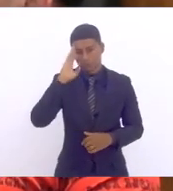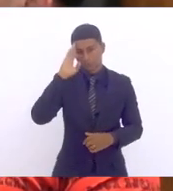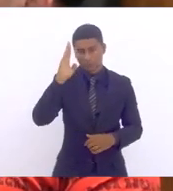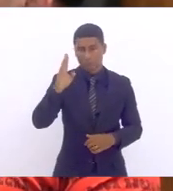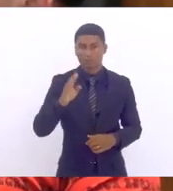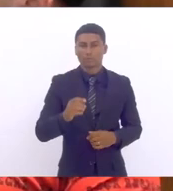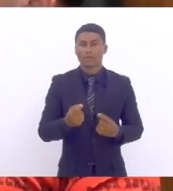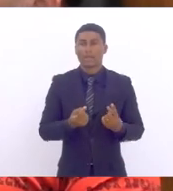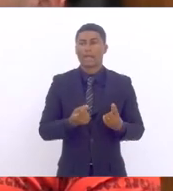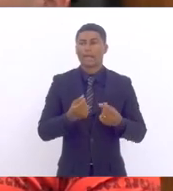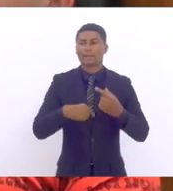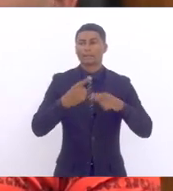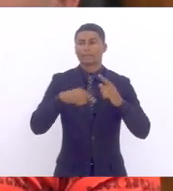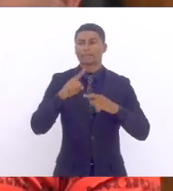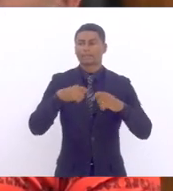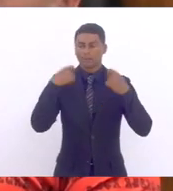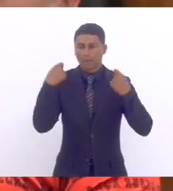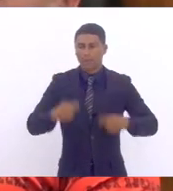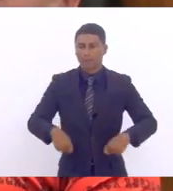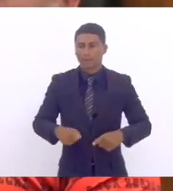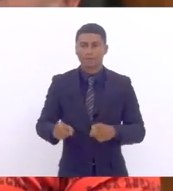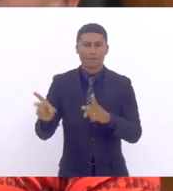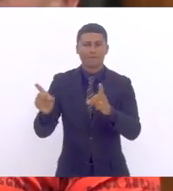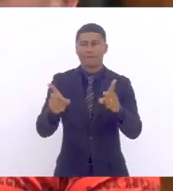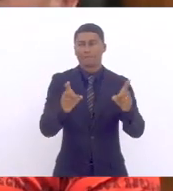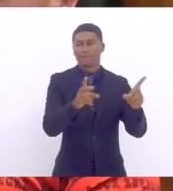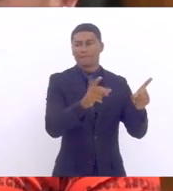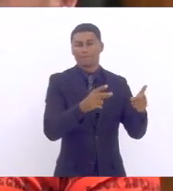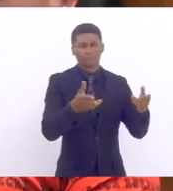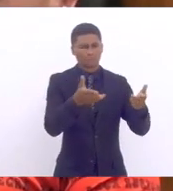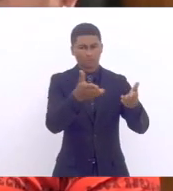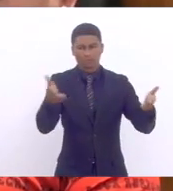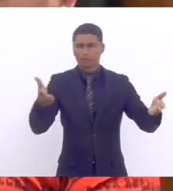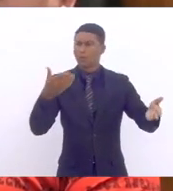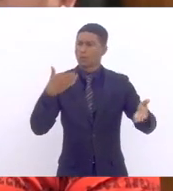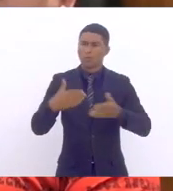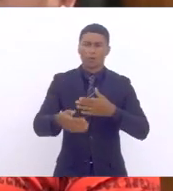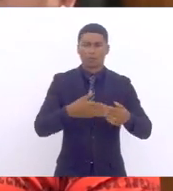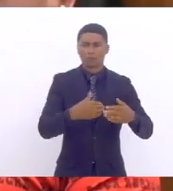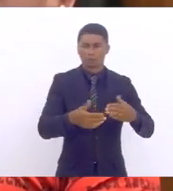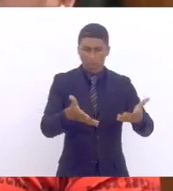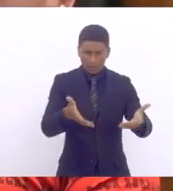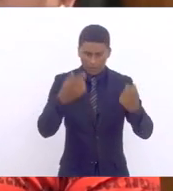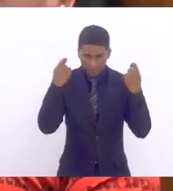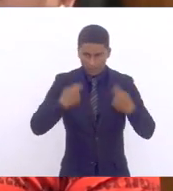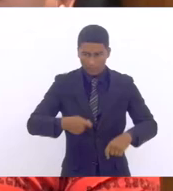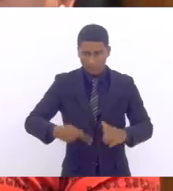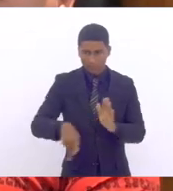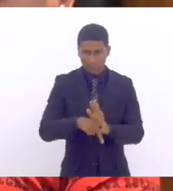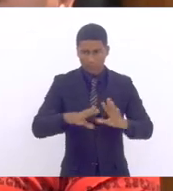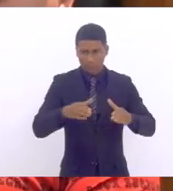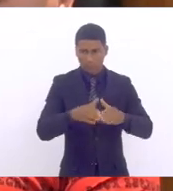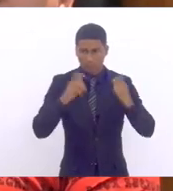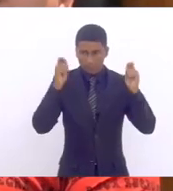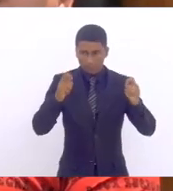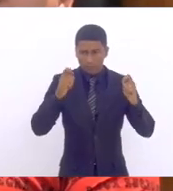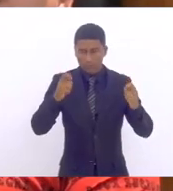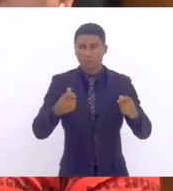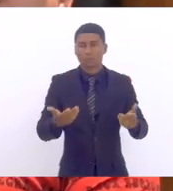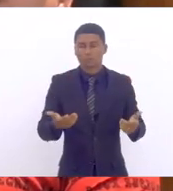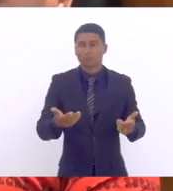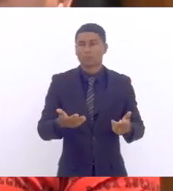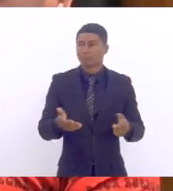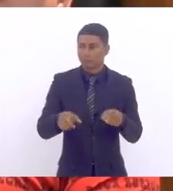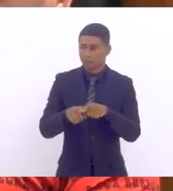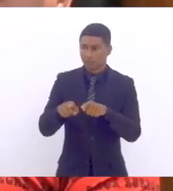receita a venda de camisas. Para qualquer torcedor, qualquer um dos senhores que queira adquirir uma camisa da raça, e assim acredito como de qualquer outra torcida